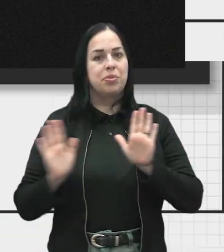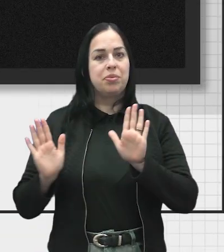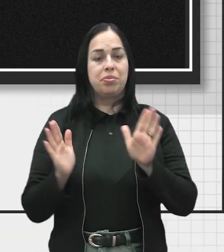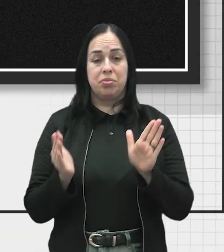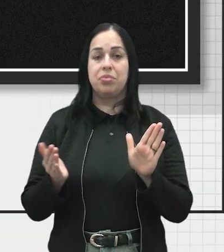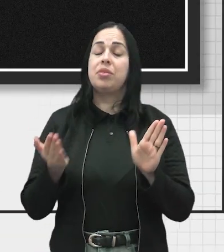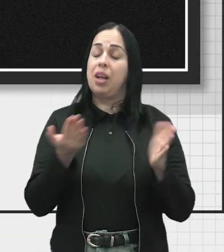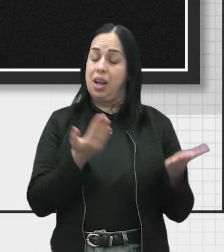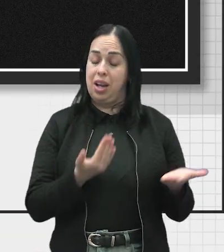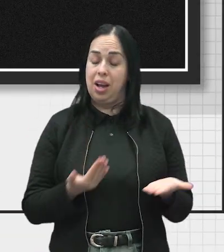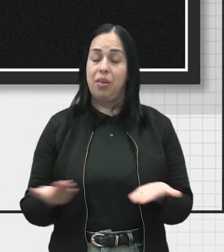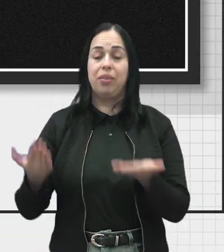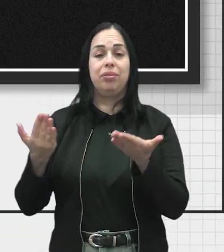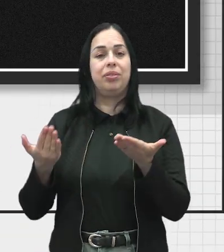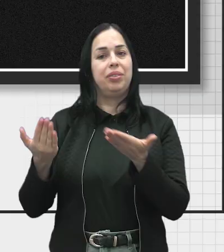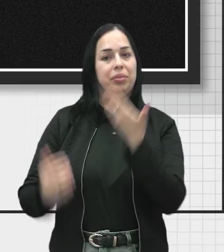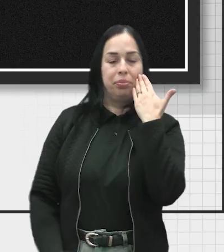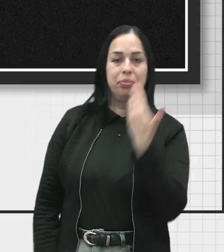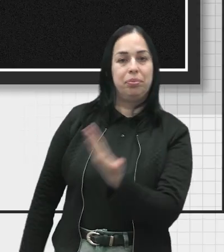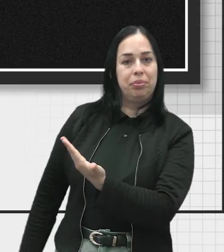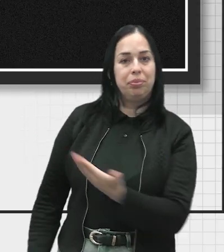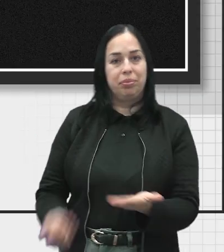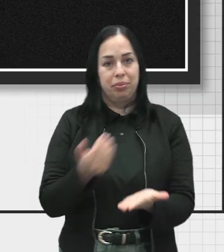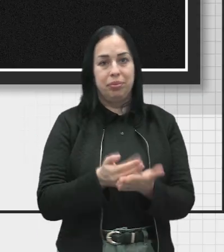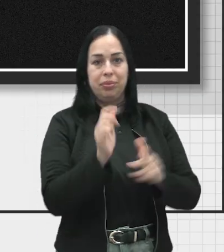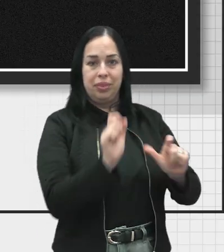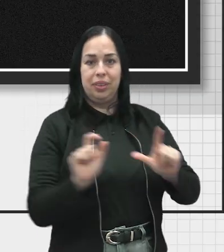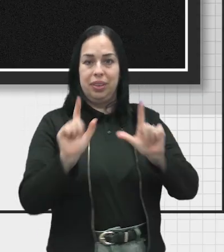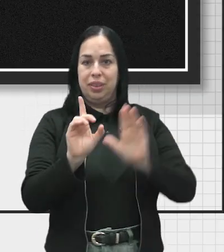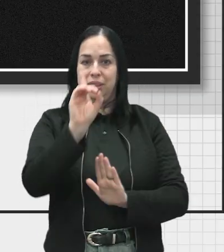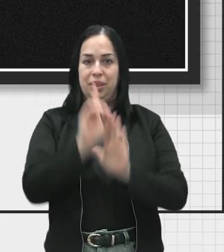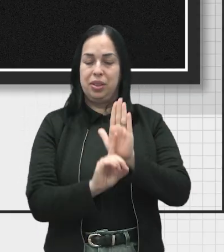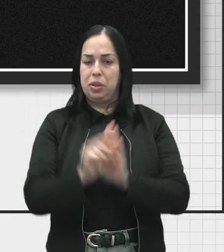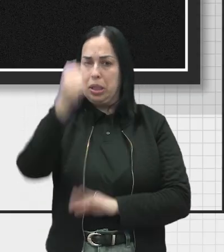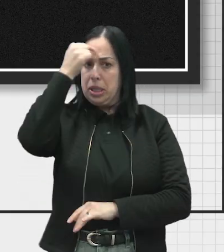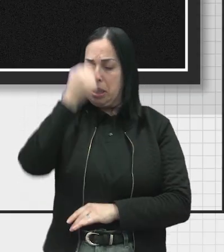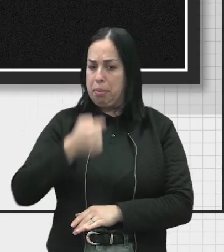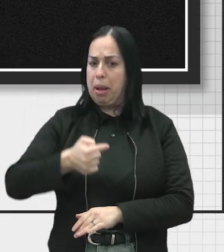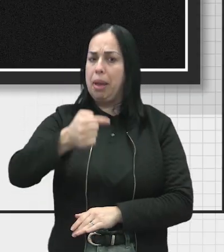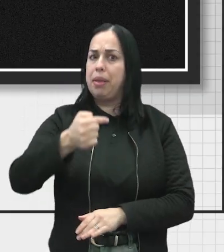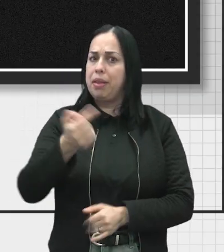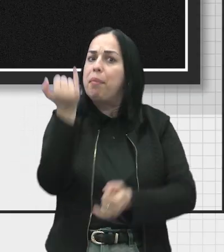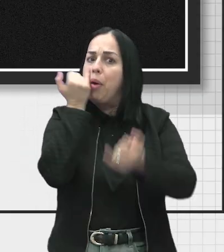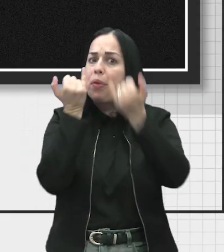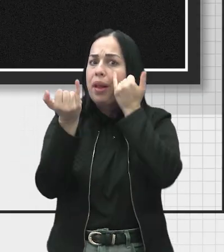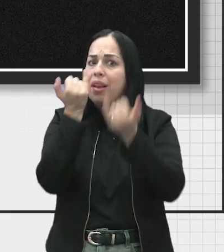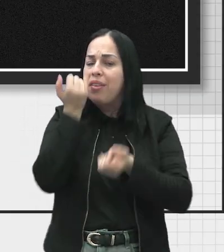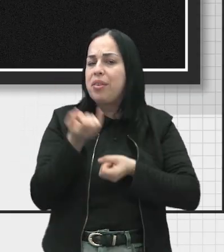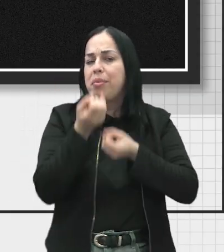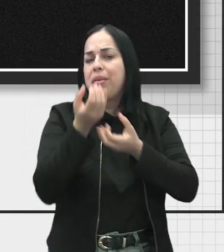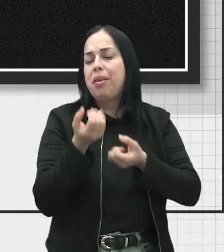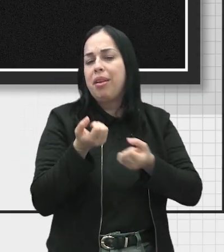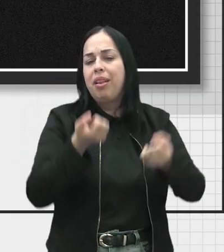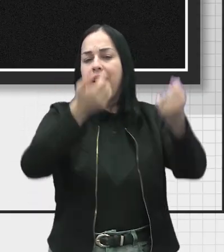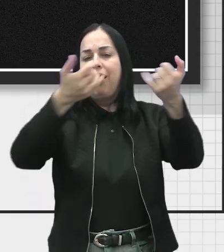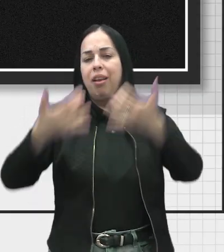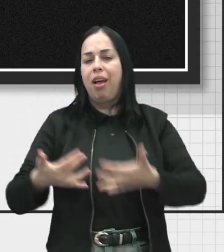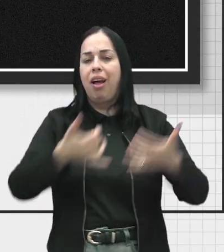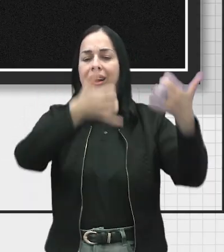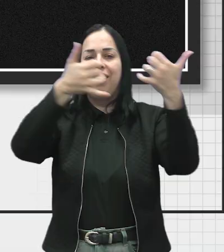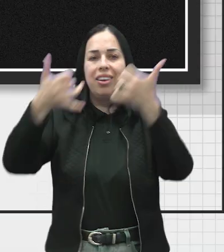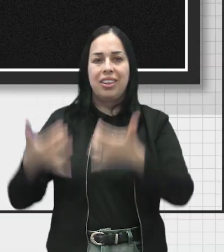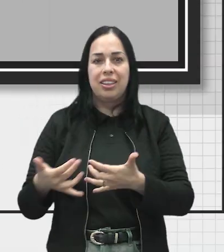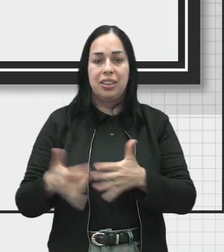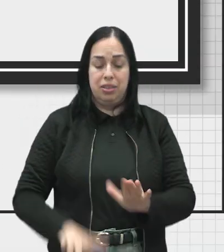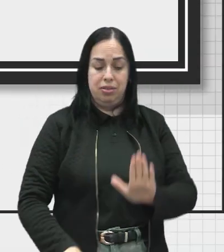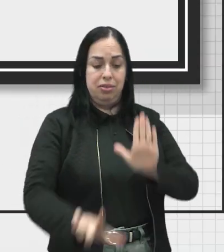Oi, começa agora o quadro Seu Direito, nosso compromisso semanal com a informação e o esclarecimento para